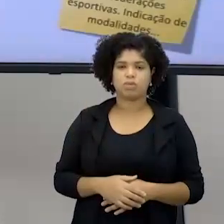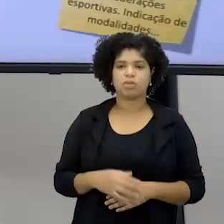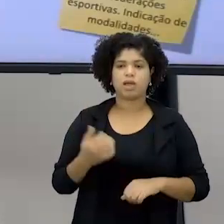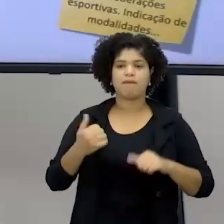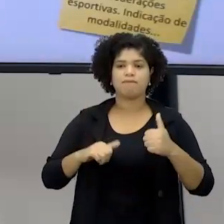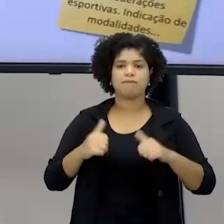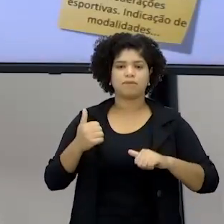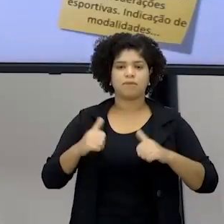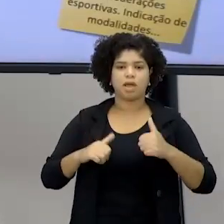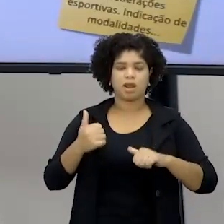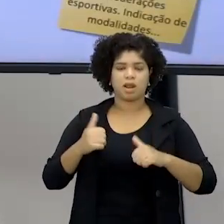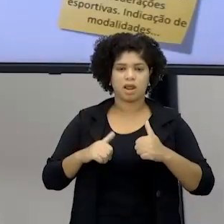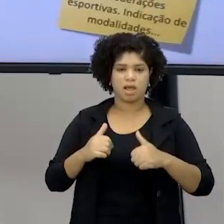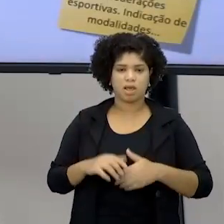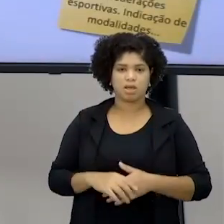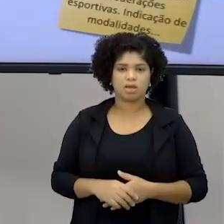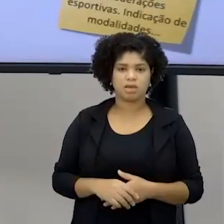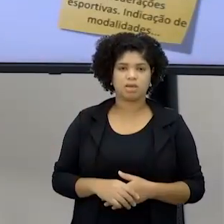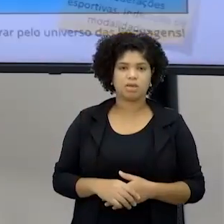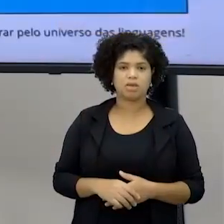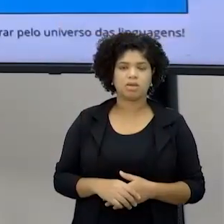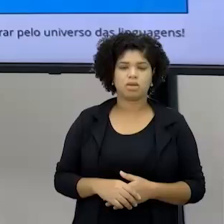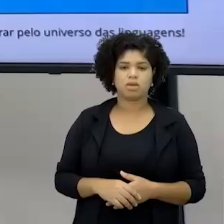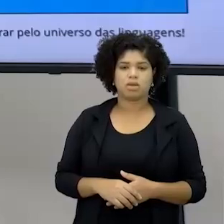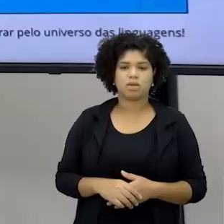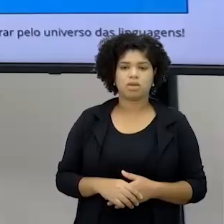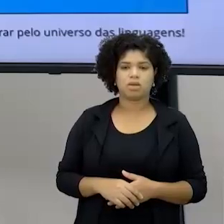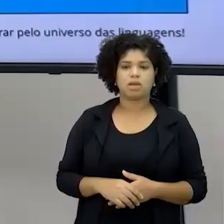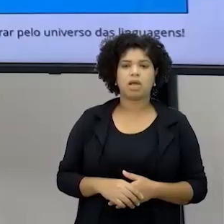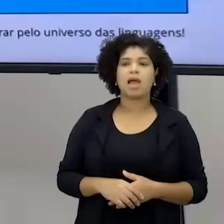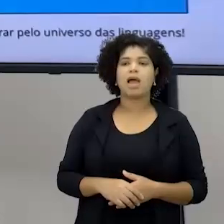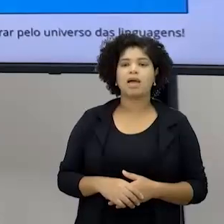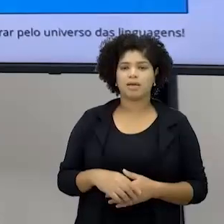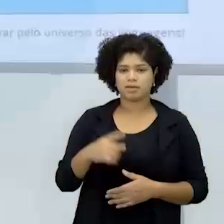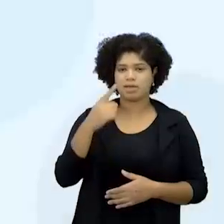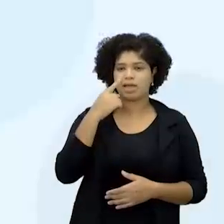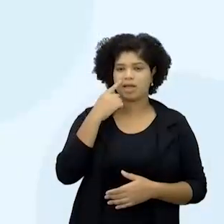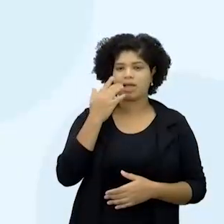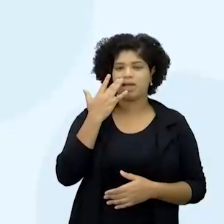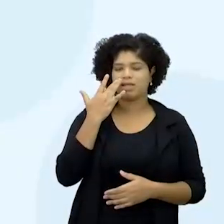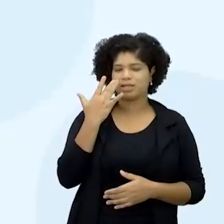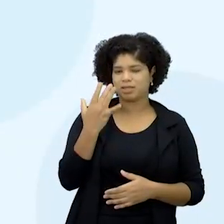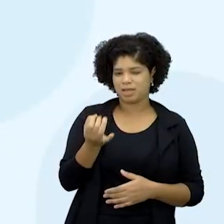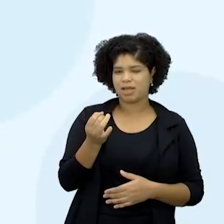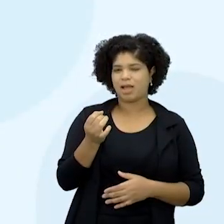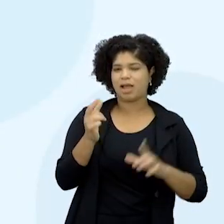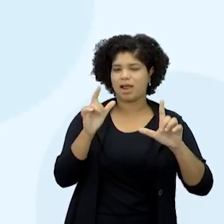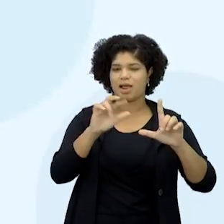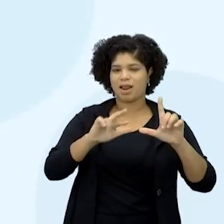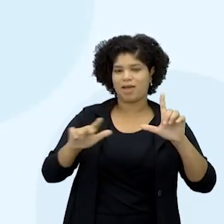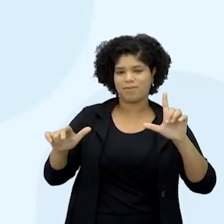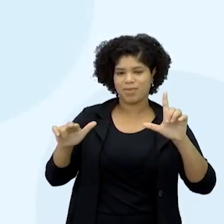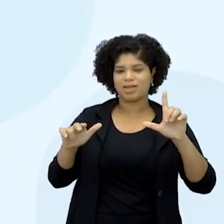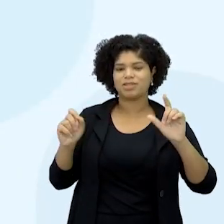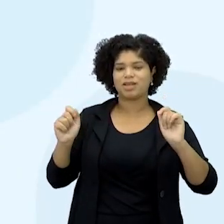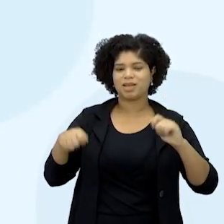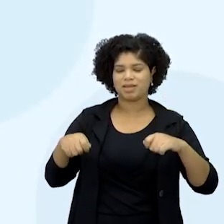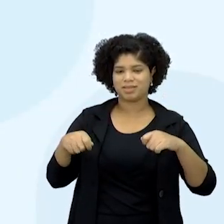eu não posso deixar de falar para você, se liga na mídia, tá aí sim, claro, se liga na mídia,